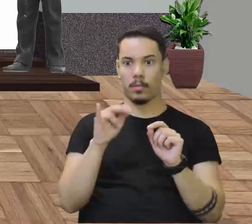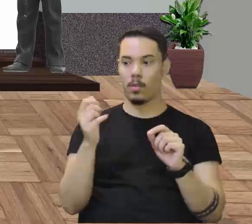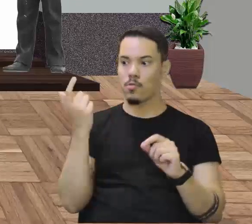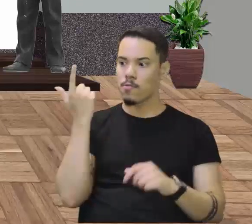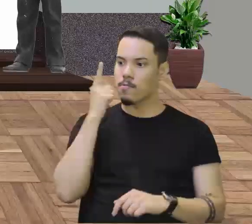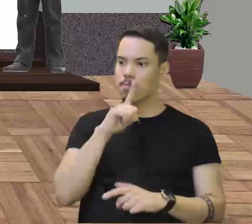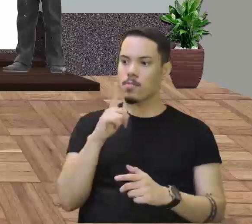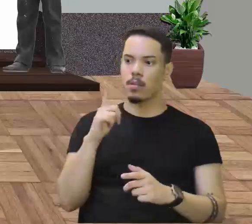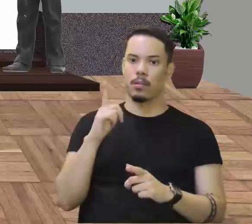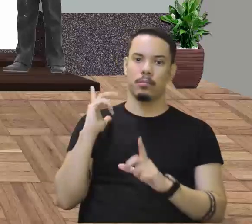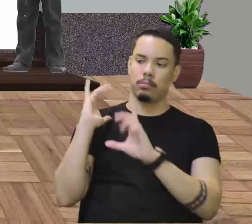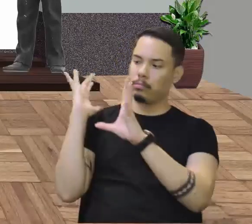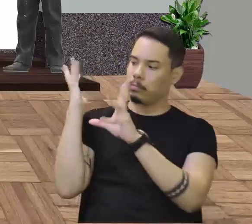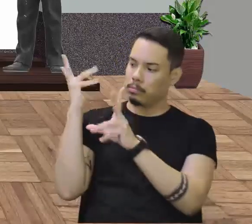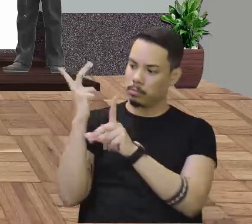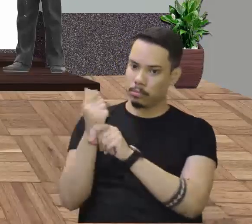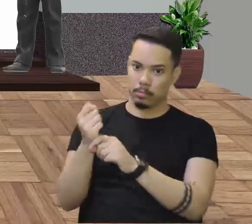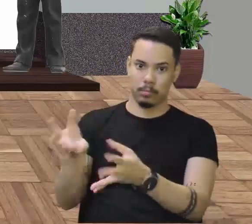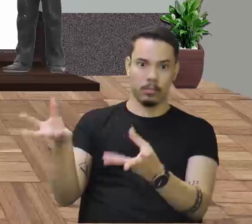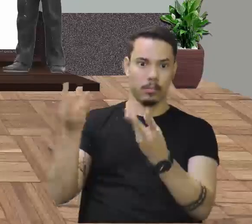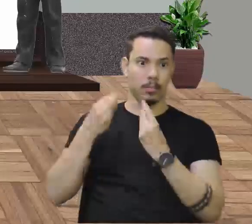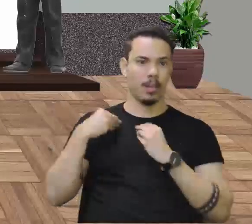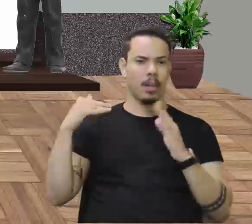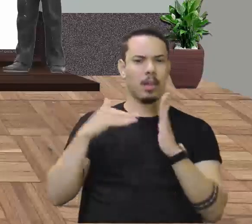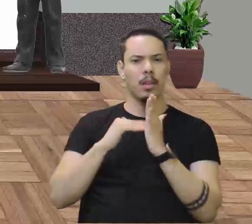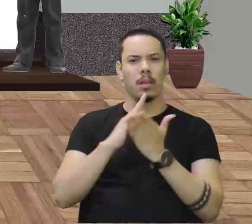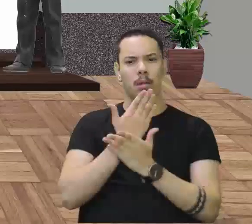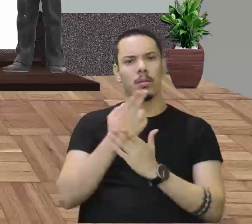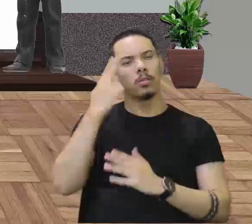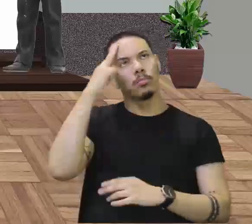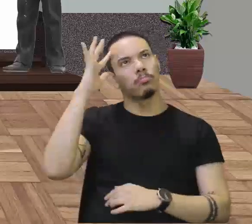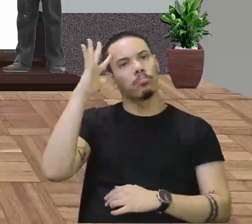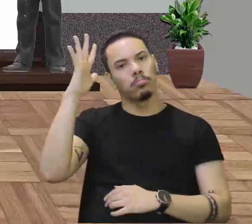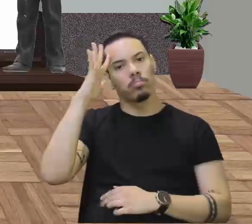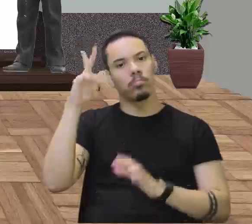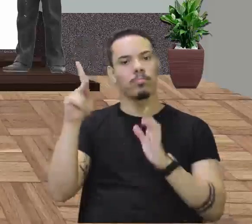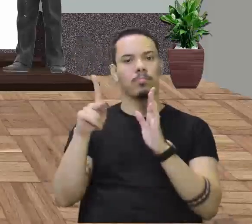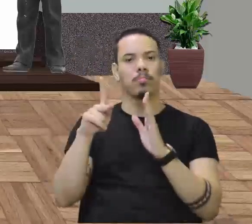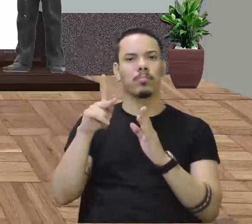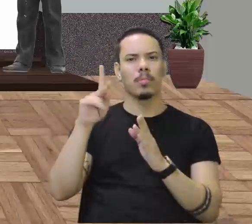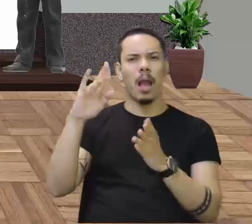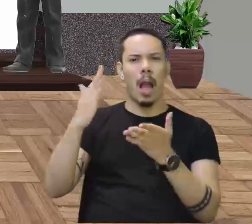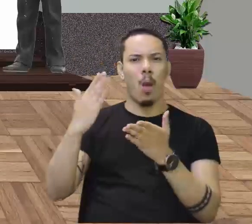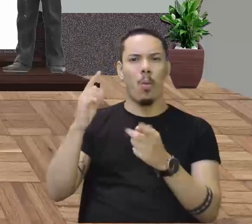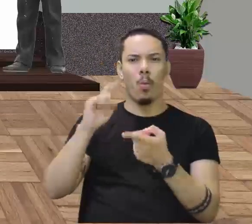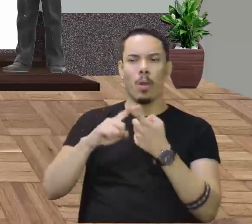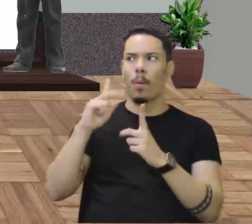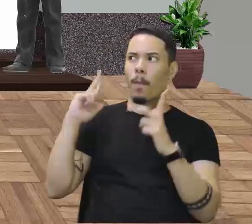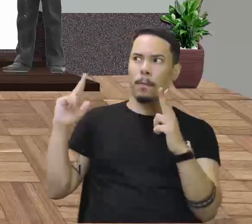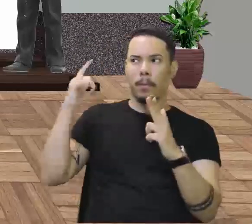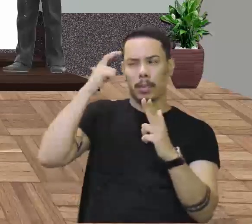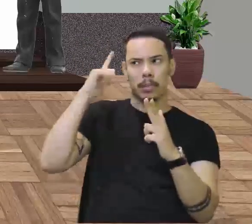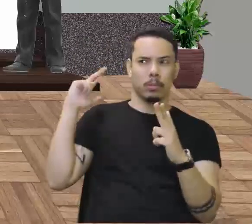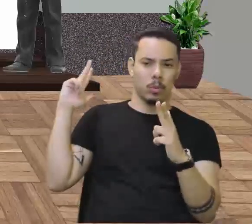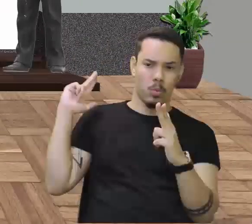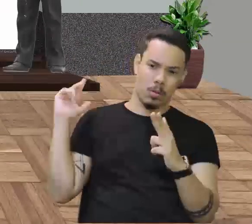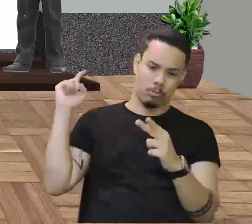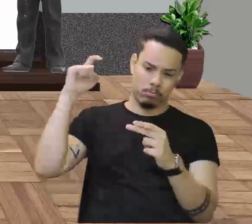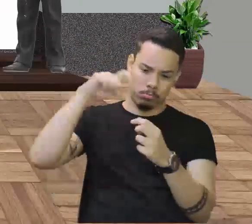herdar esse legado político de Getúlio Vargas, até alguns pensamentos, a marcha para o oeste, a abertura. E Juscelino Kubitschek está